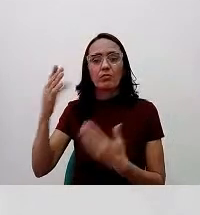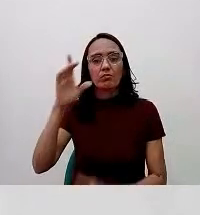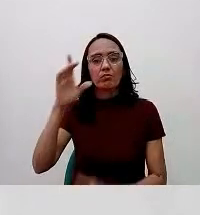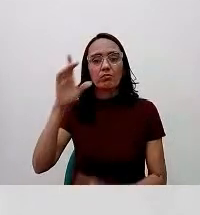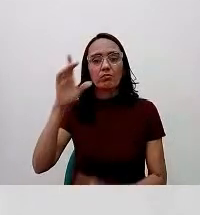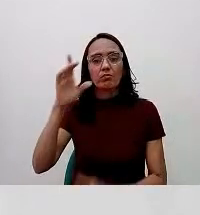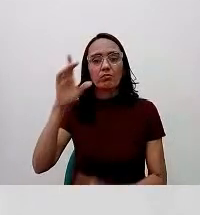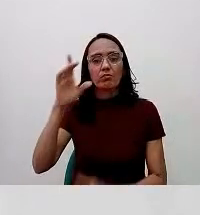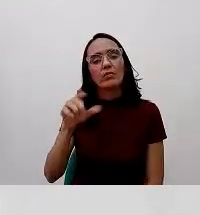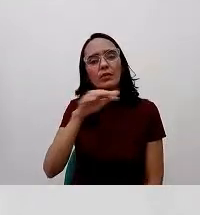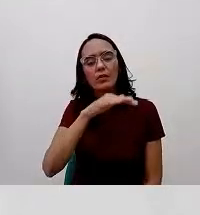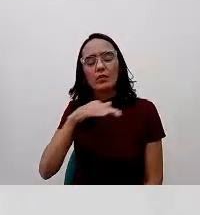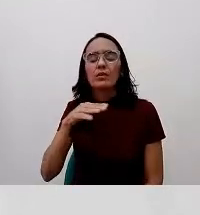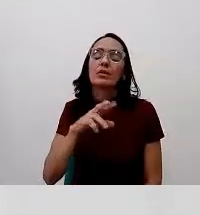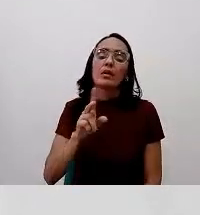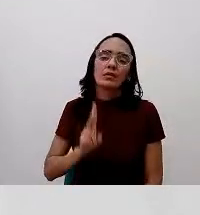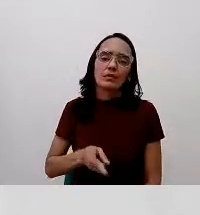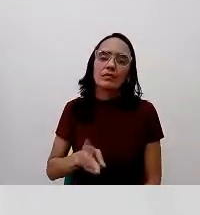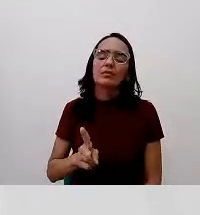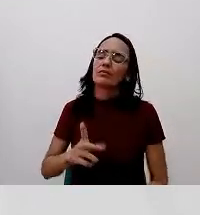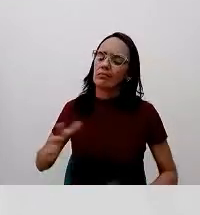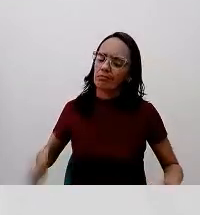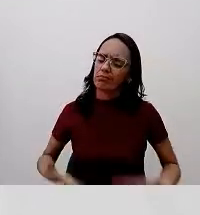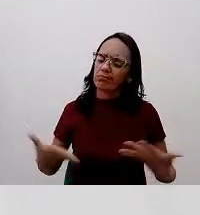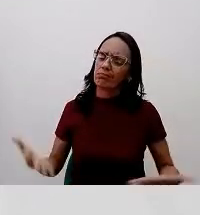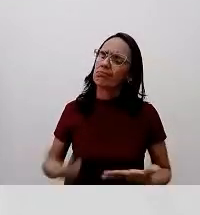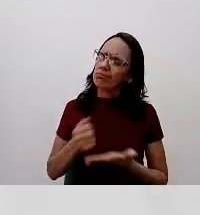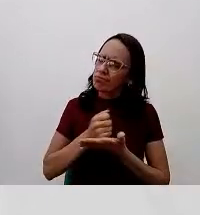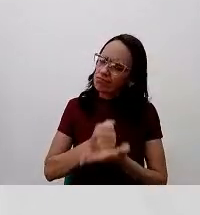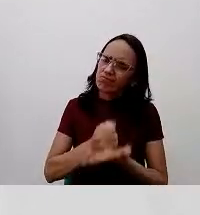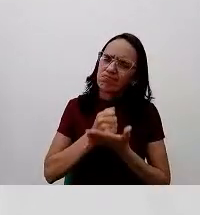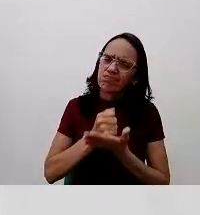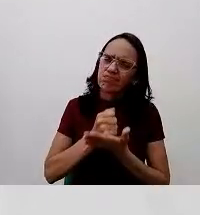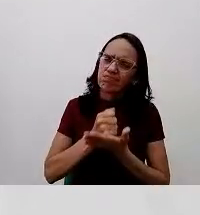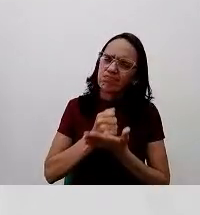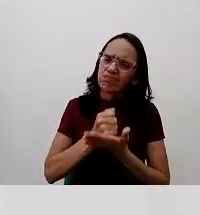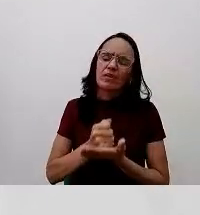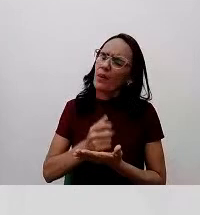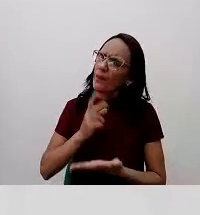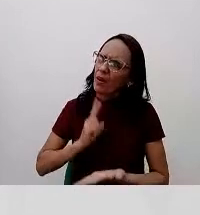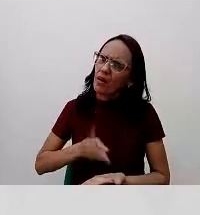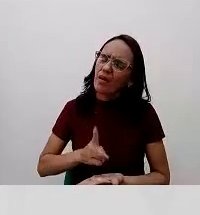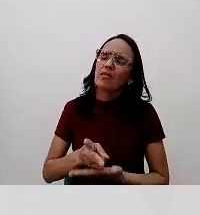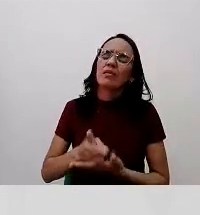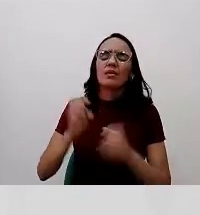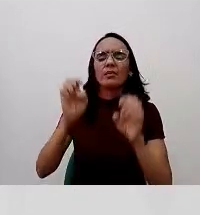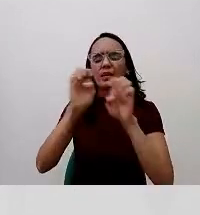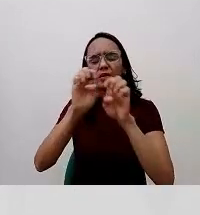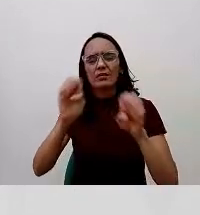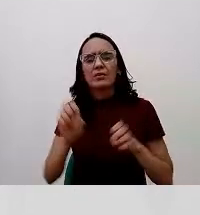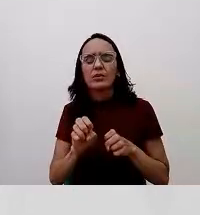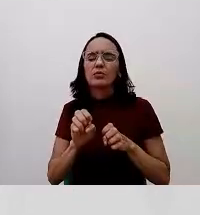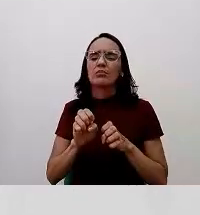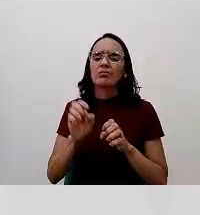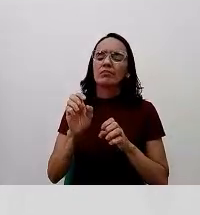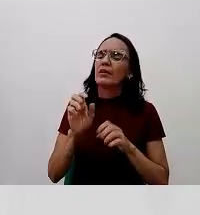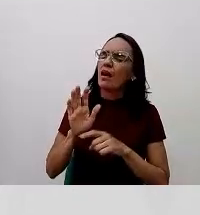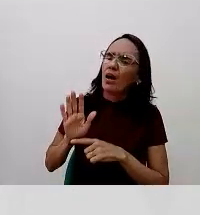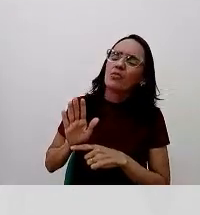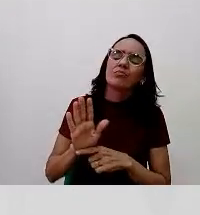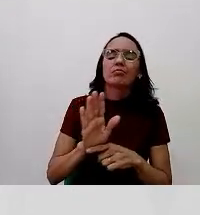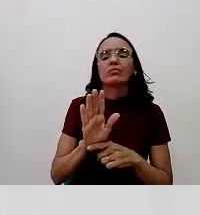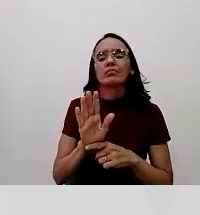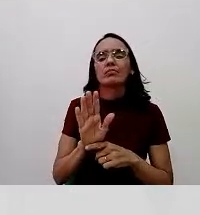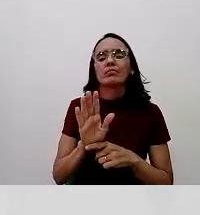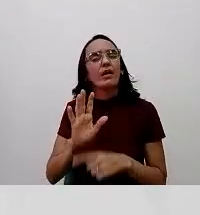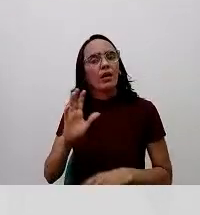incentivou, sempre nos deu apoio, né? Sempre nos deu toda a estrutura necessária para que a gente pudesse fazer o evento, seja presencial ou